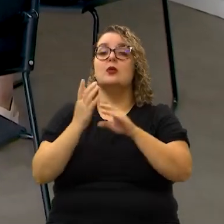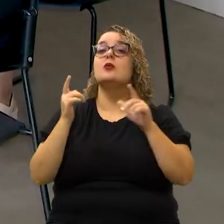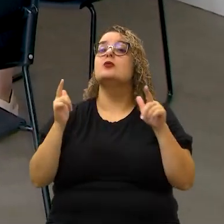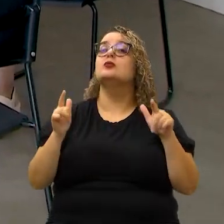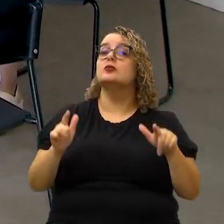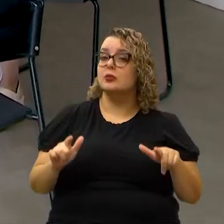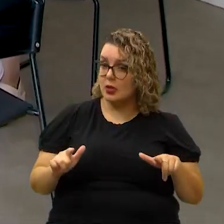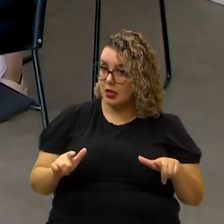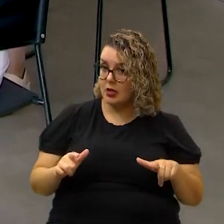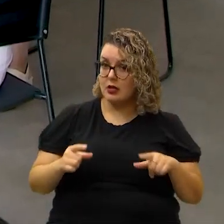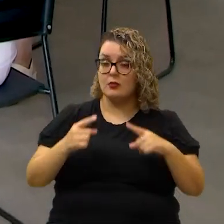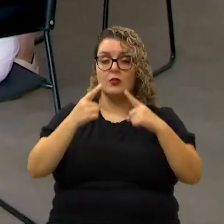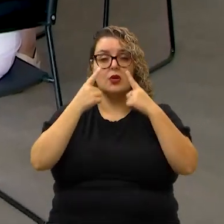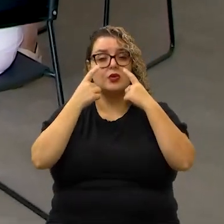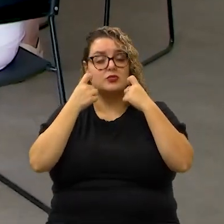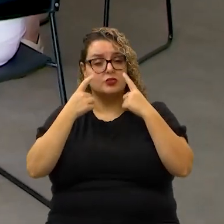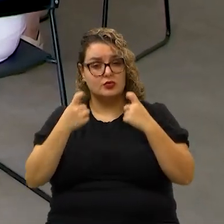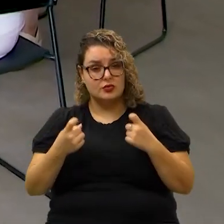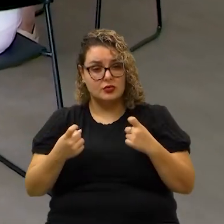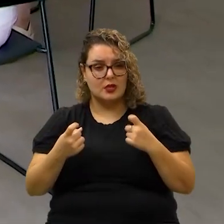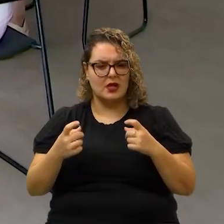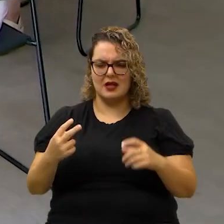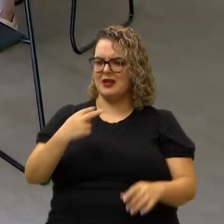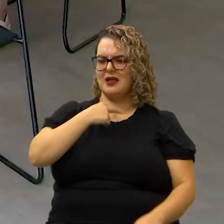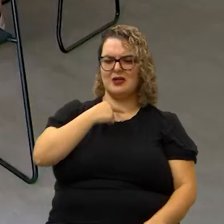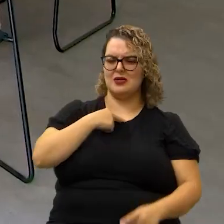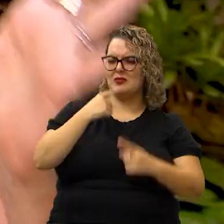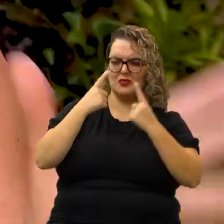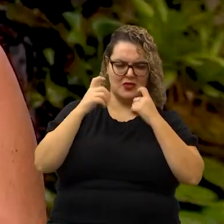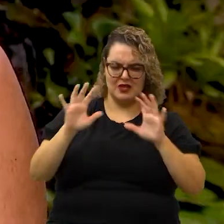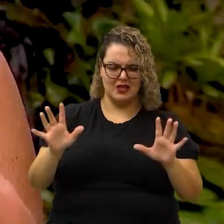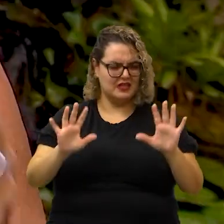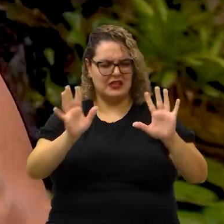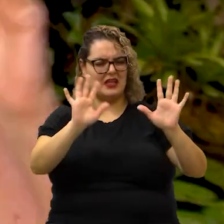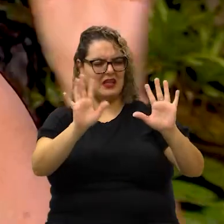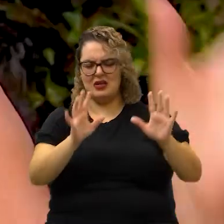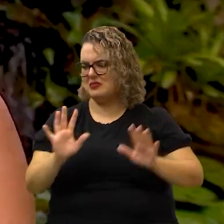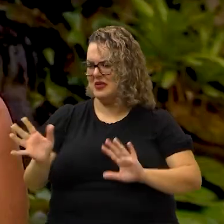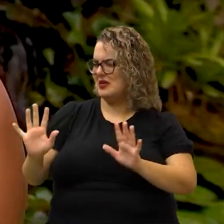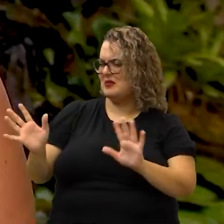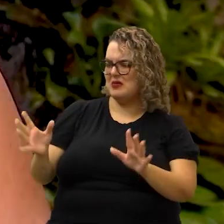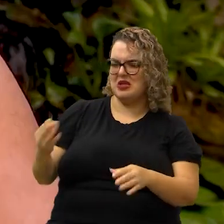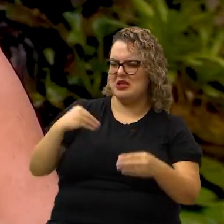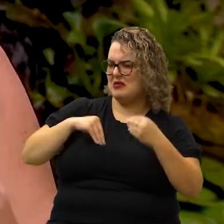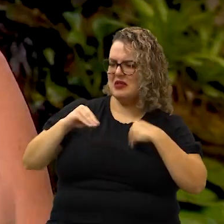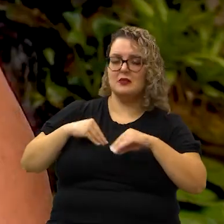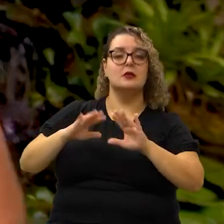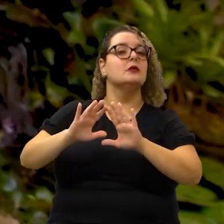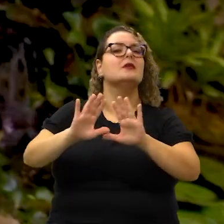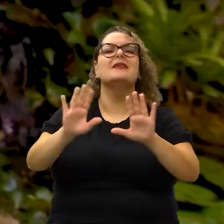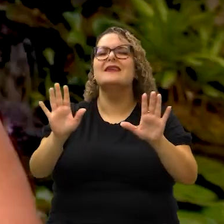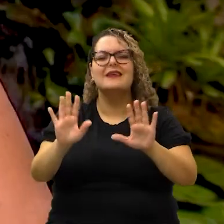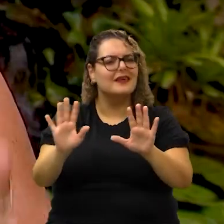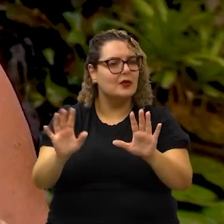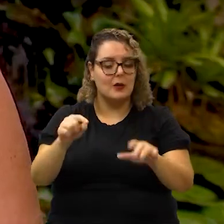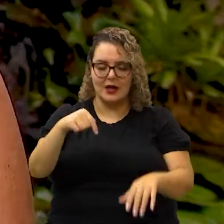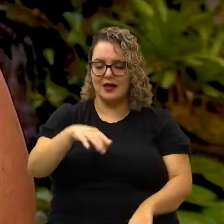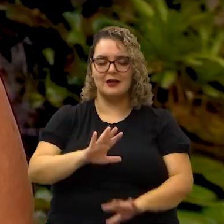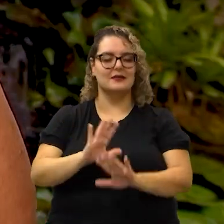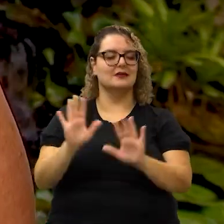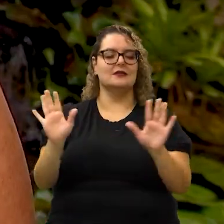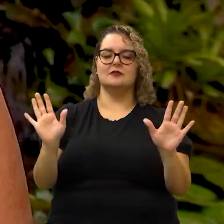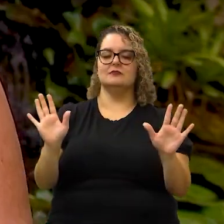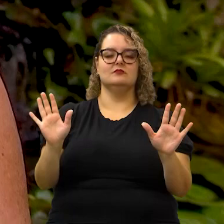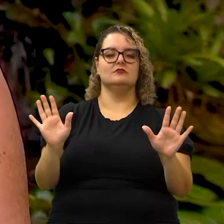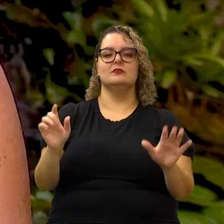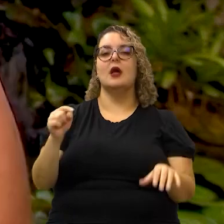não encontram espaço, né, para chorar, né, não pode chorar, não sei o quê, não, porque você está em depressão. Então,